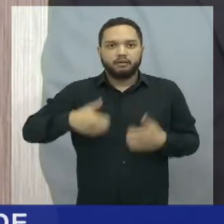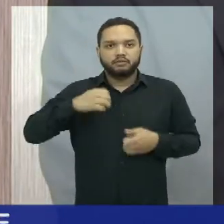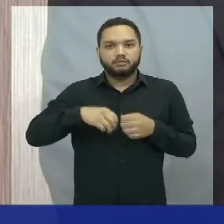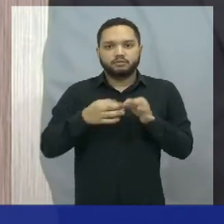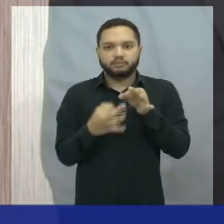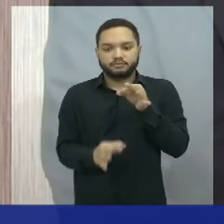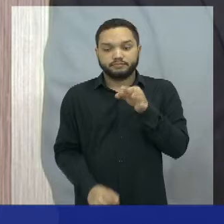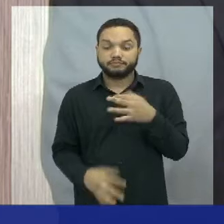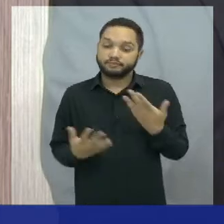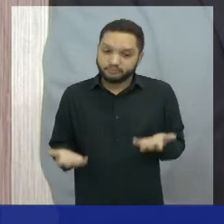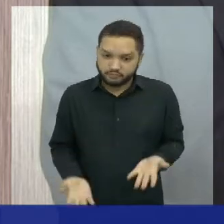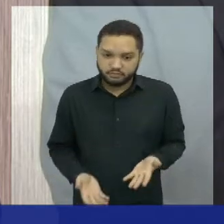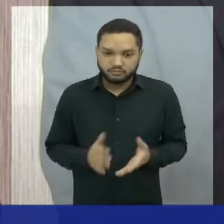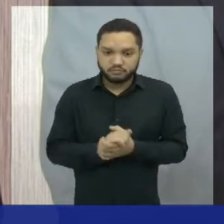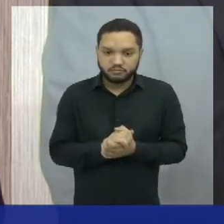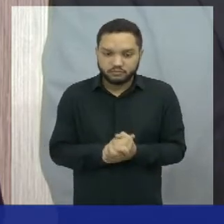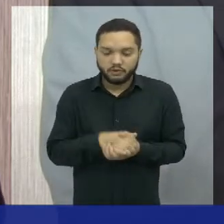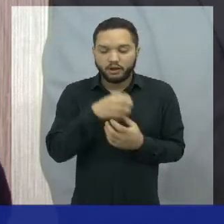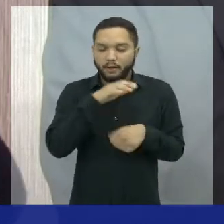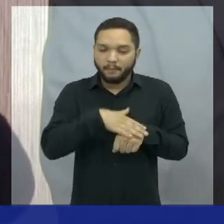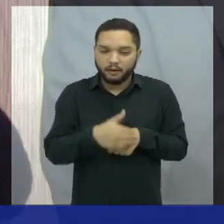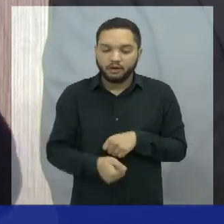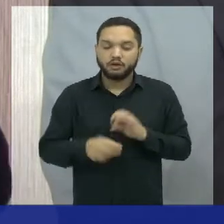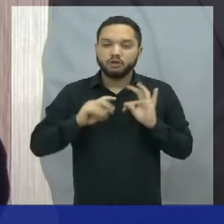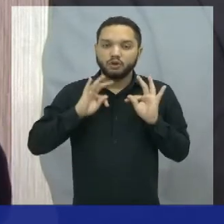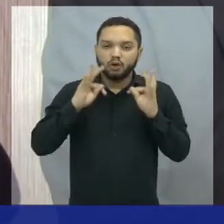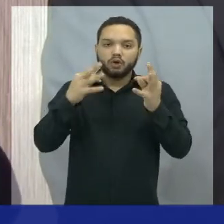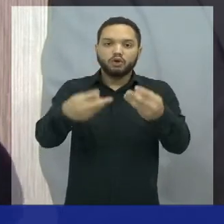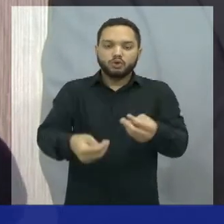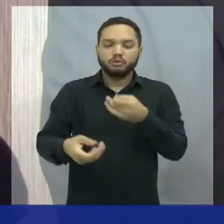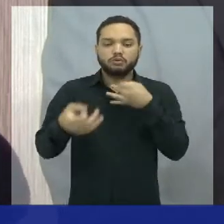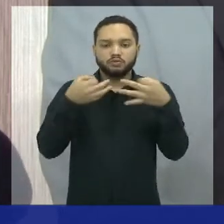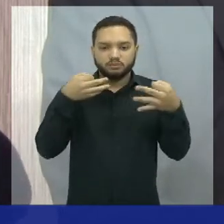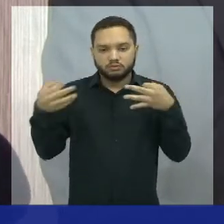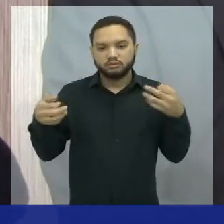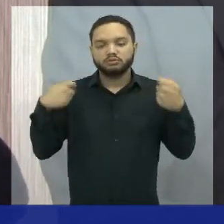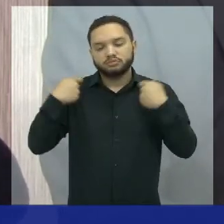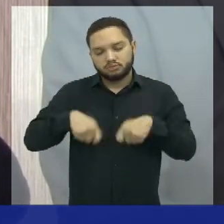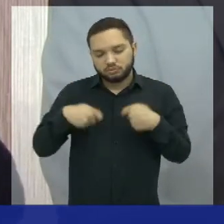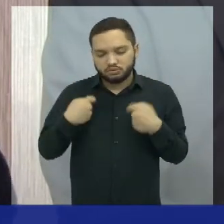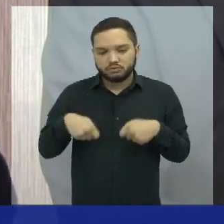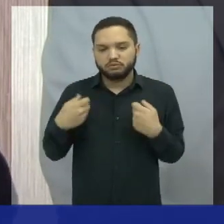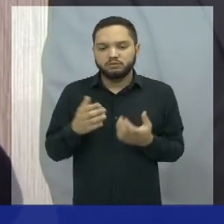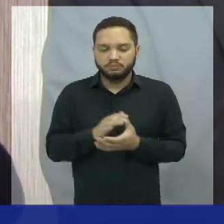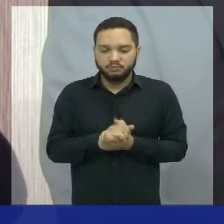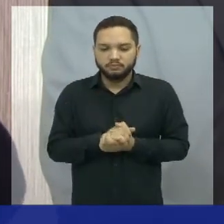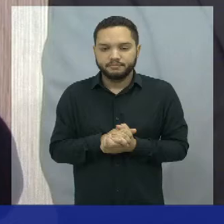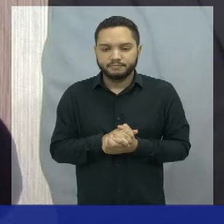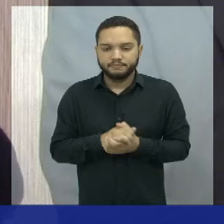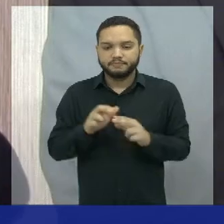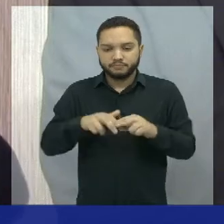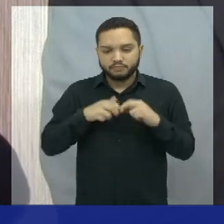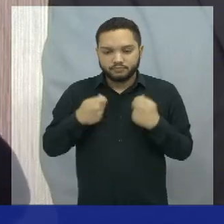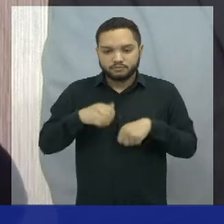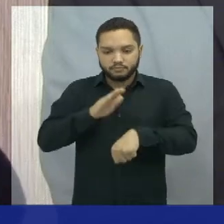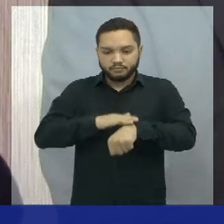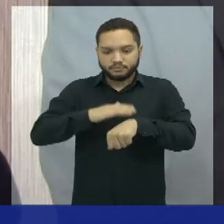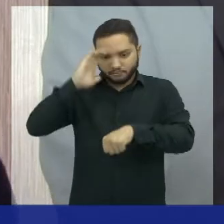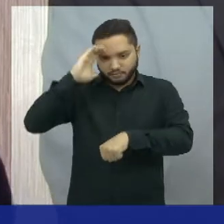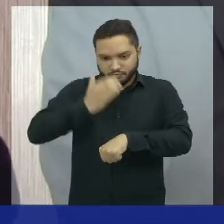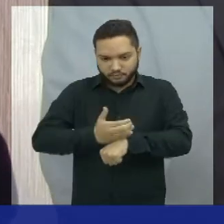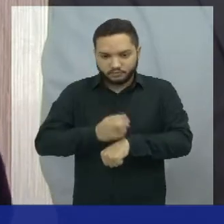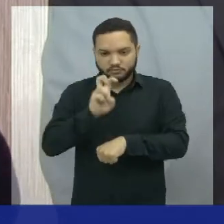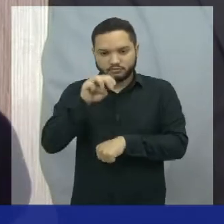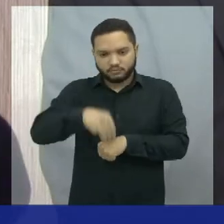assim, quanto mais gente participar falando, melhor. As pessoas têm liberdade de falar no tempo necessário, entretanto, se policiar,